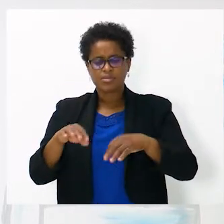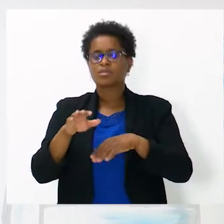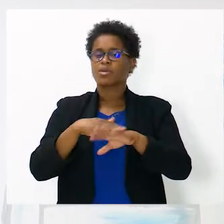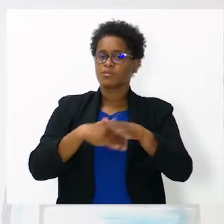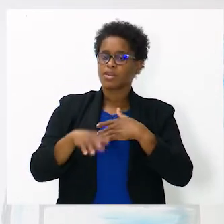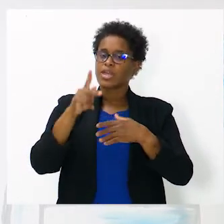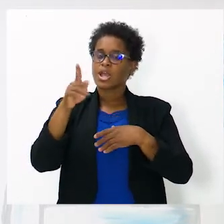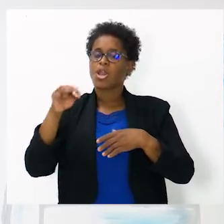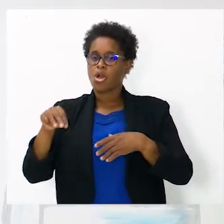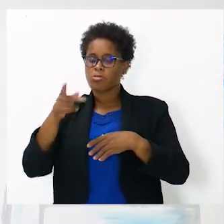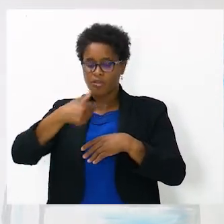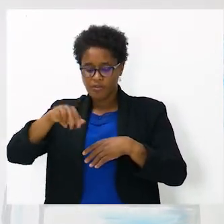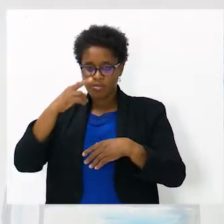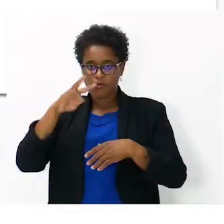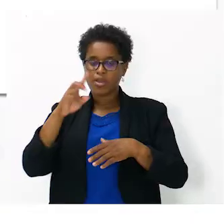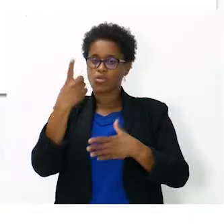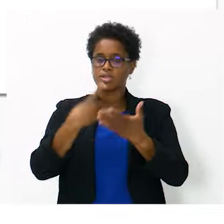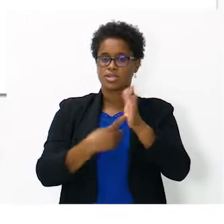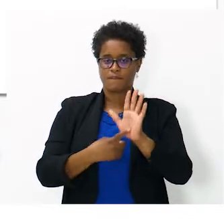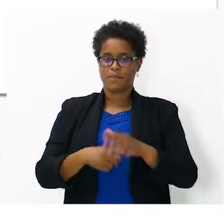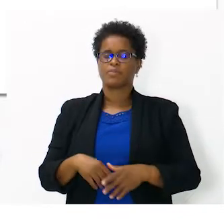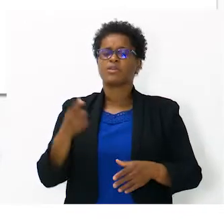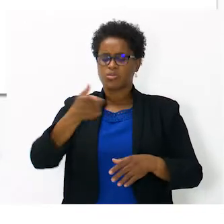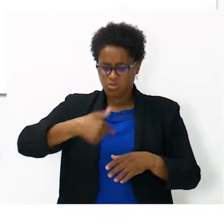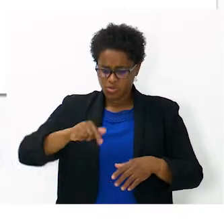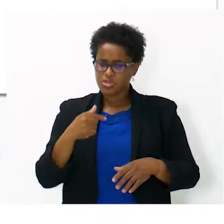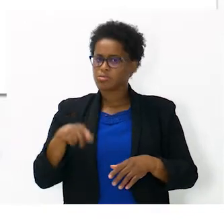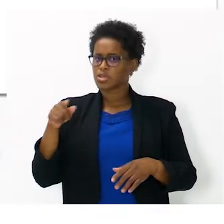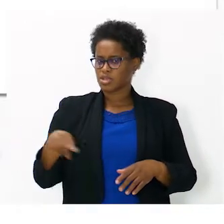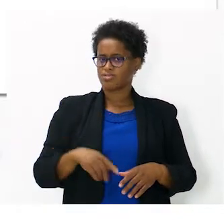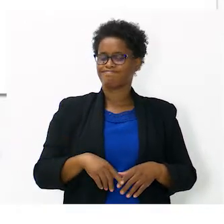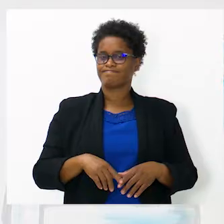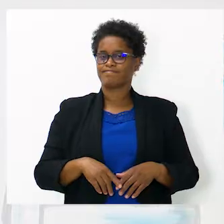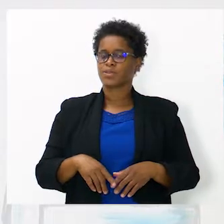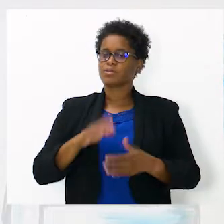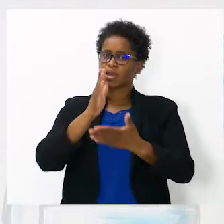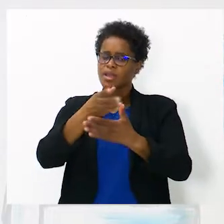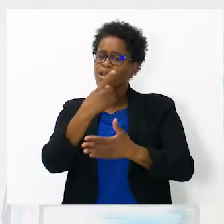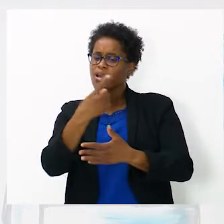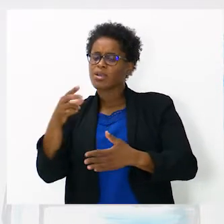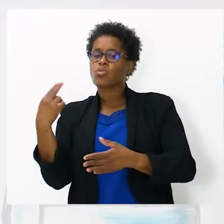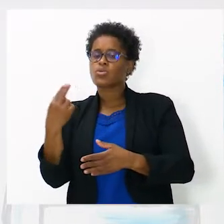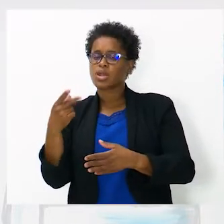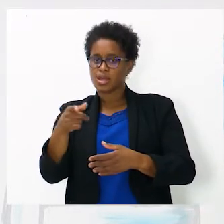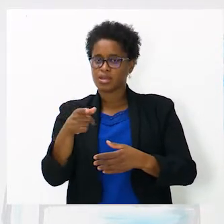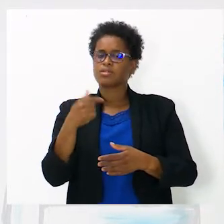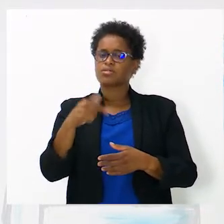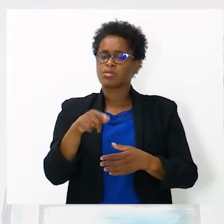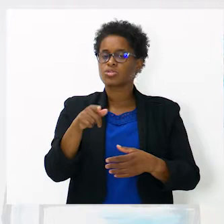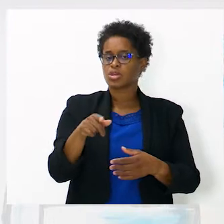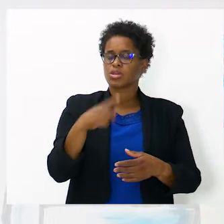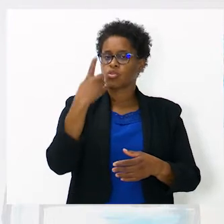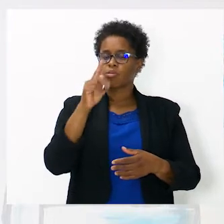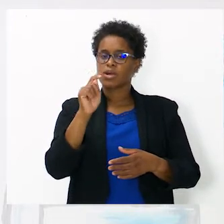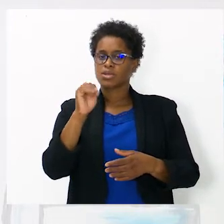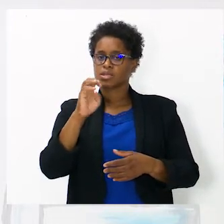em quilômetro. Vamos ver um exemplo. Nós temos aqui um segmento de reta, a cada unidade nós temos aqui